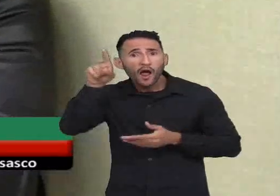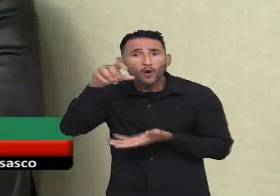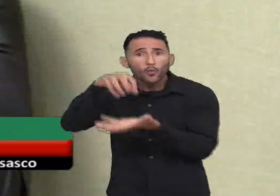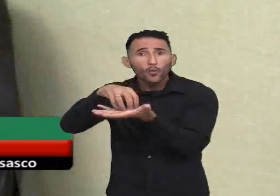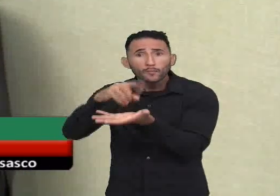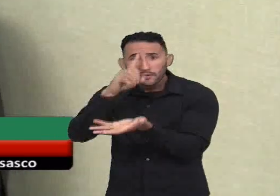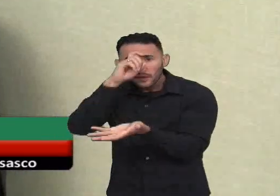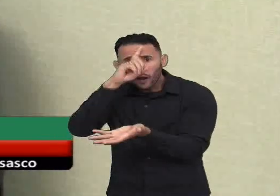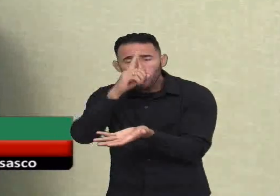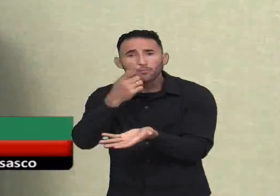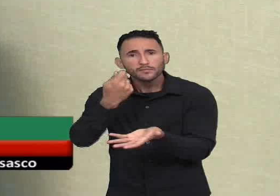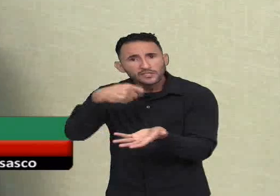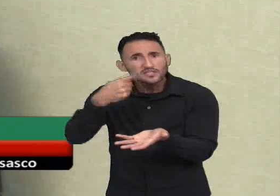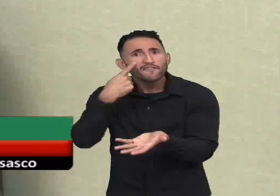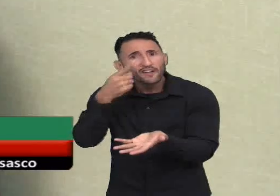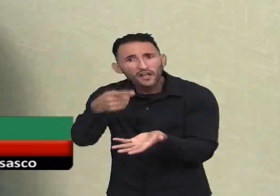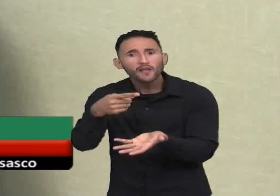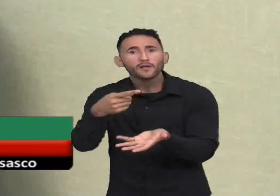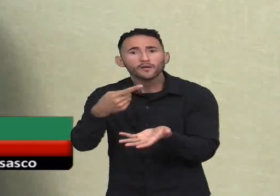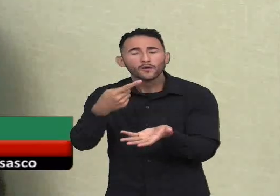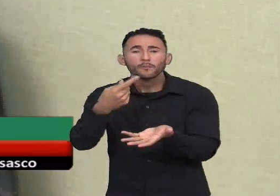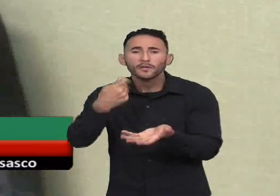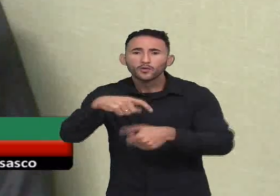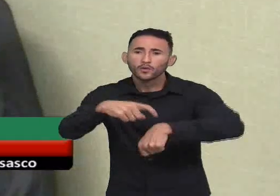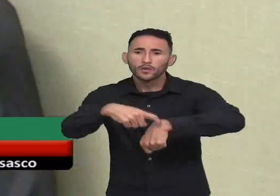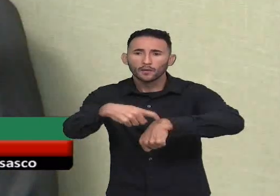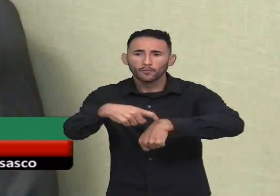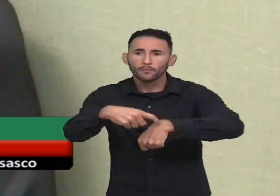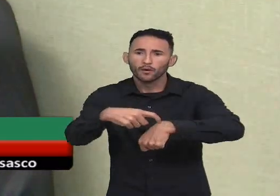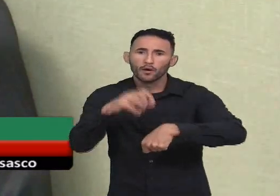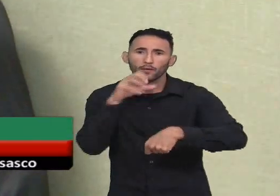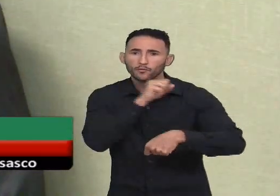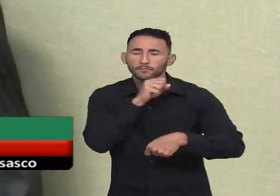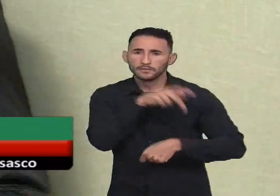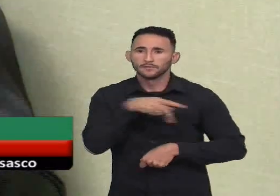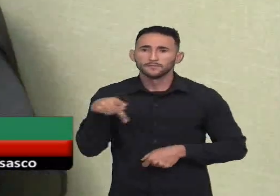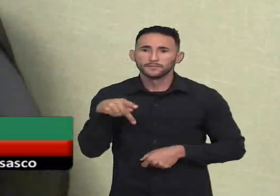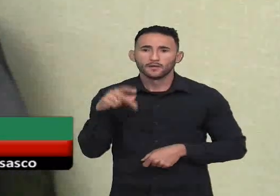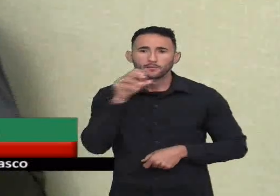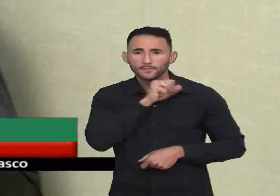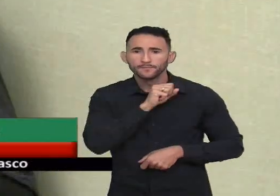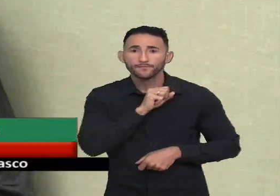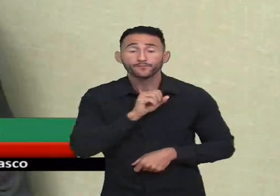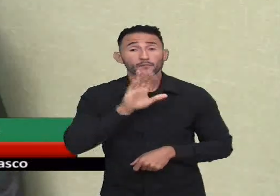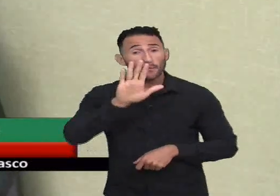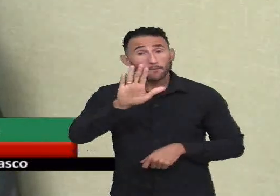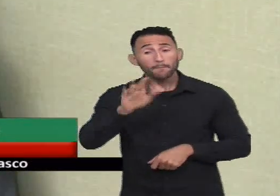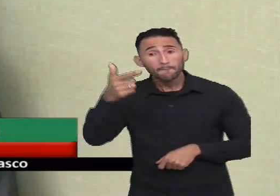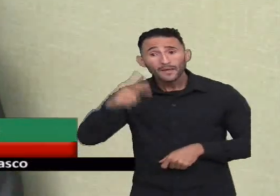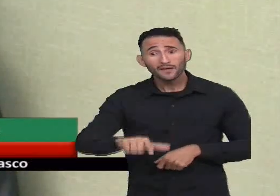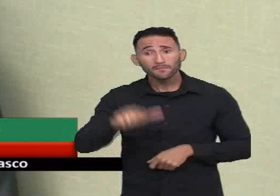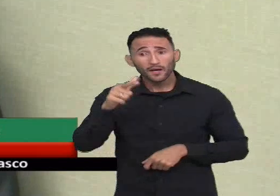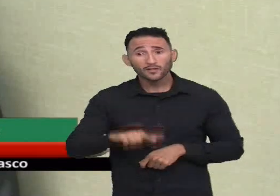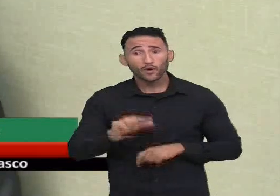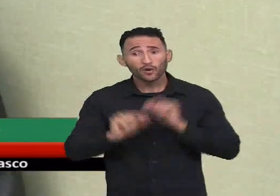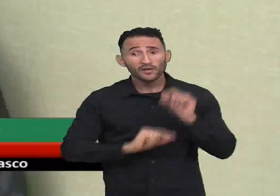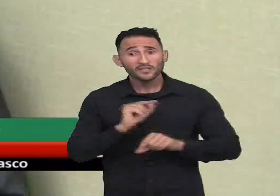vereador. É, preciso de um tempo aqui, vereador, presidente. E mais, se a gente tem